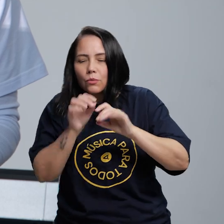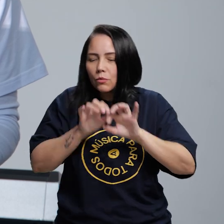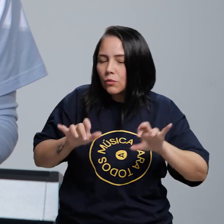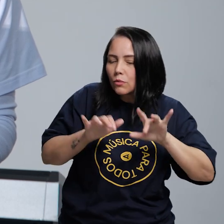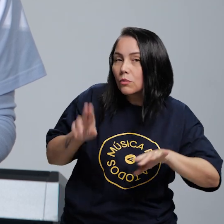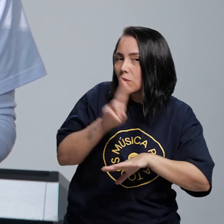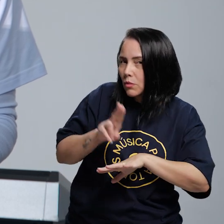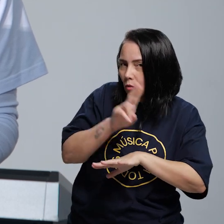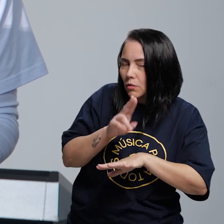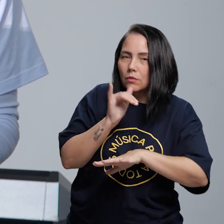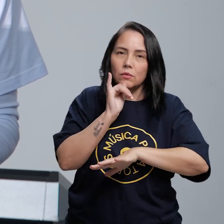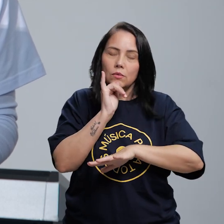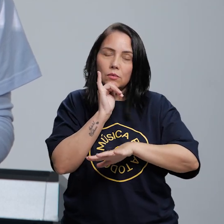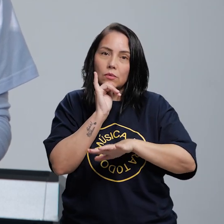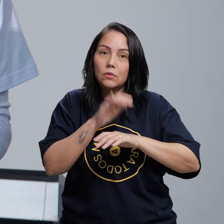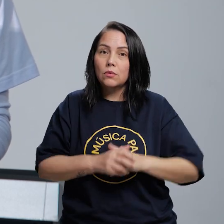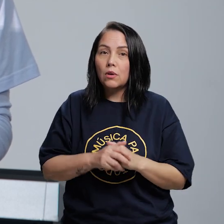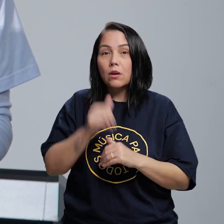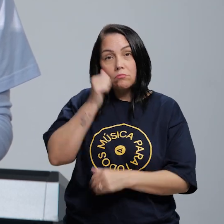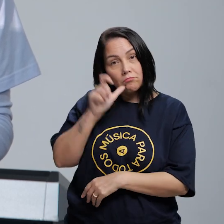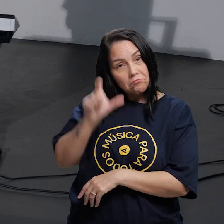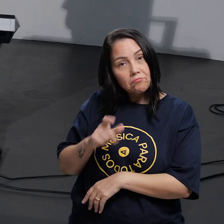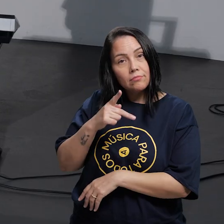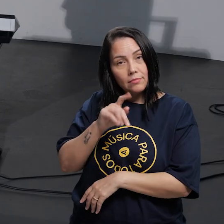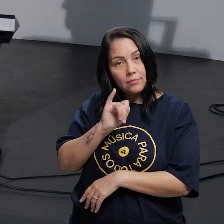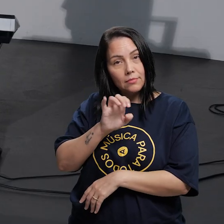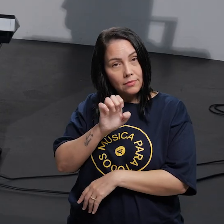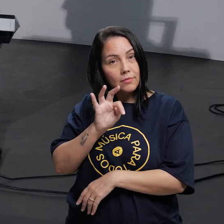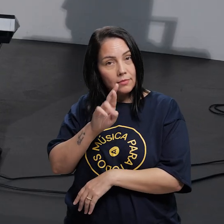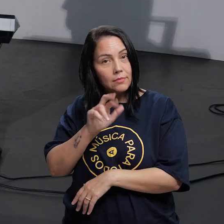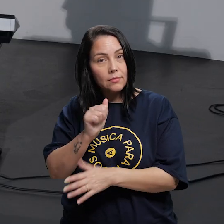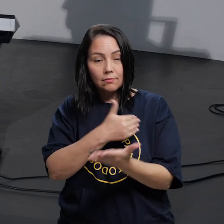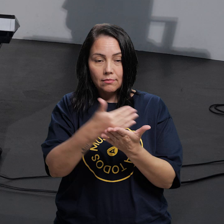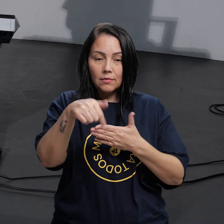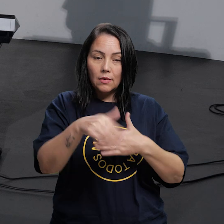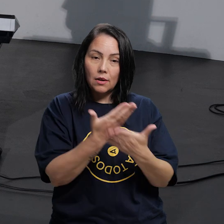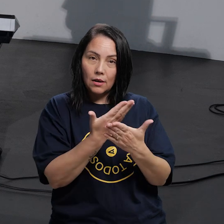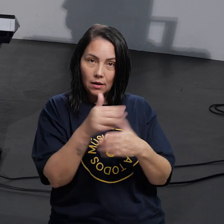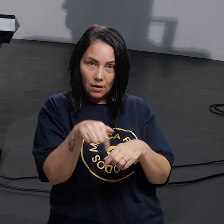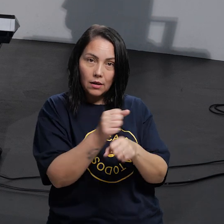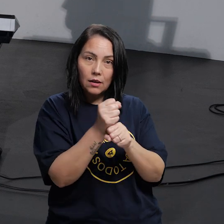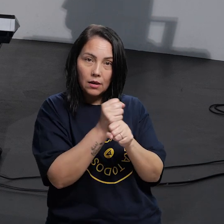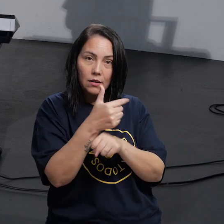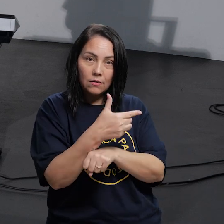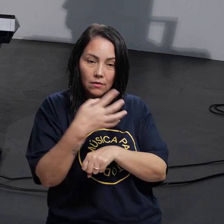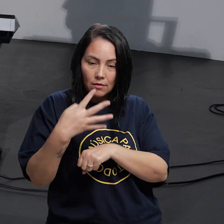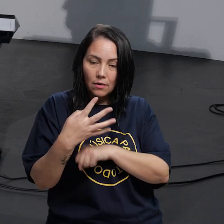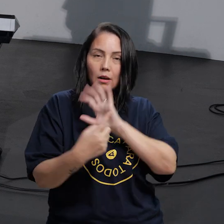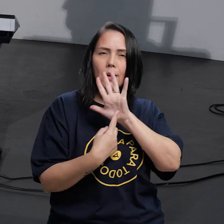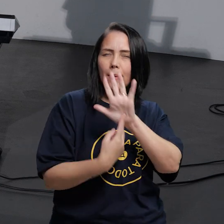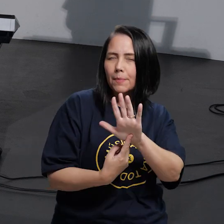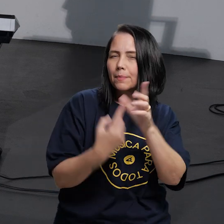né? Então, a Pietra começou também as aulas esse ano. Ela vai tocar uma peça para vocês,